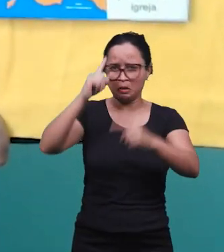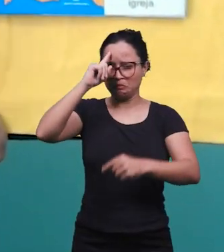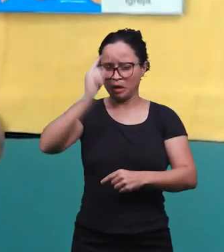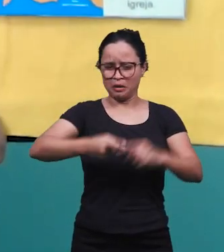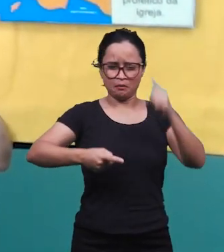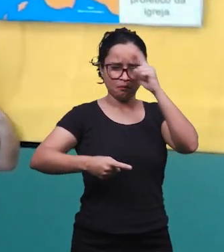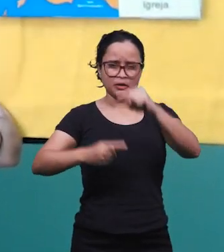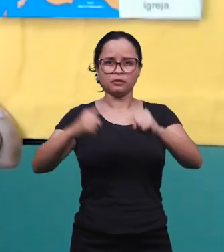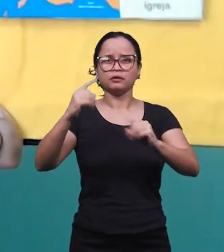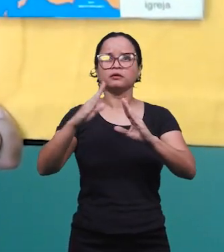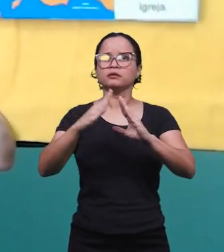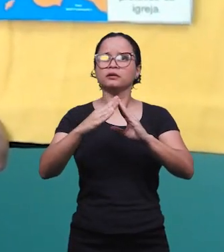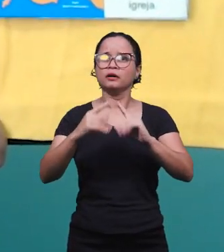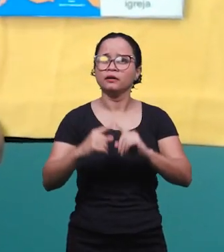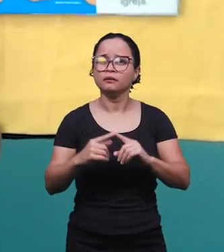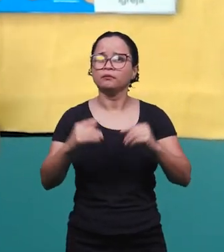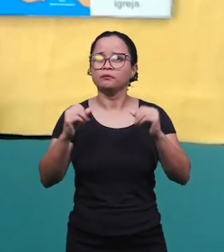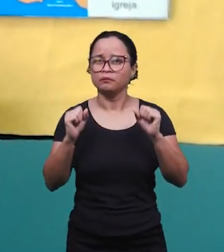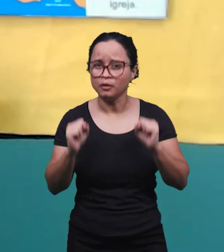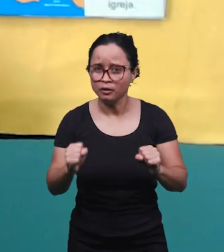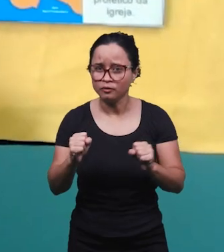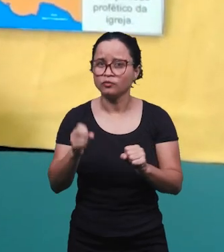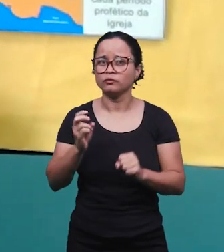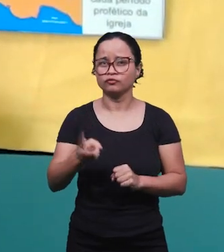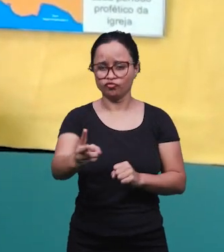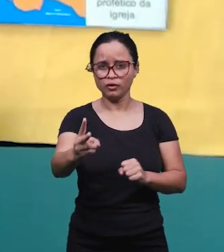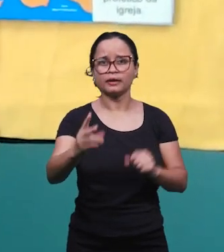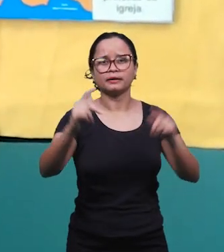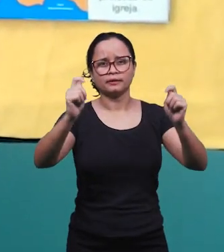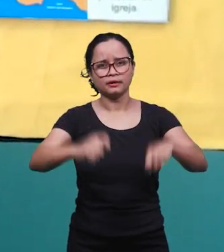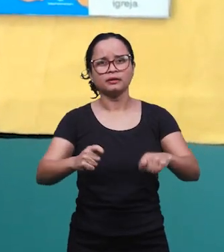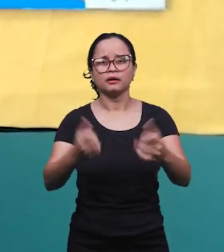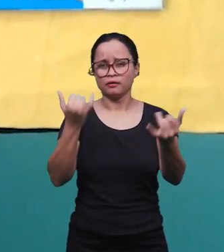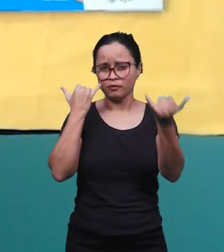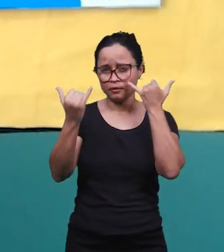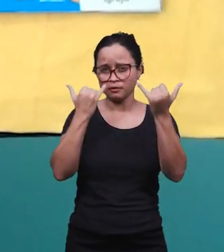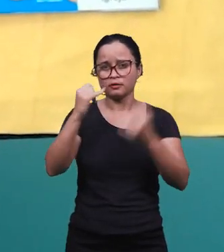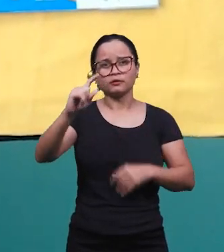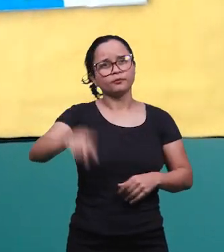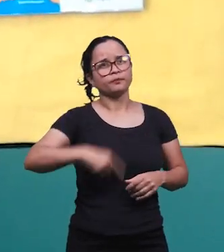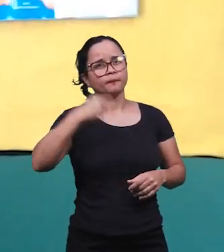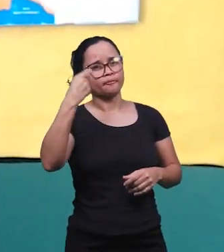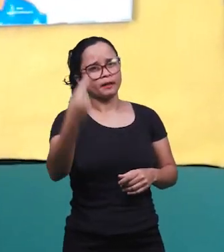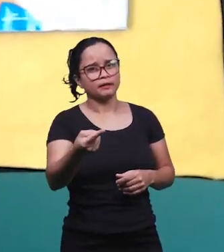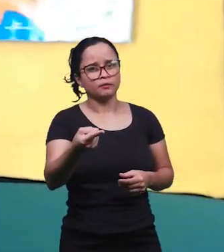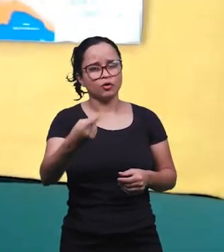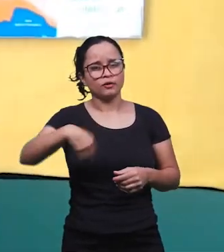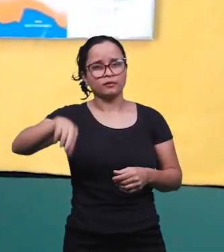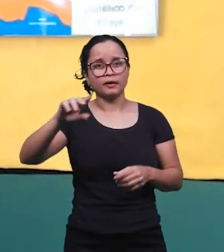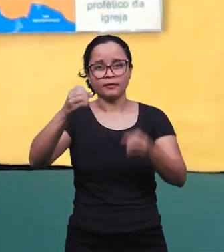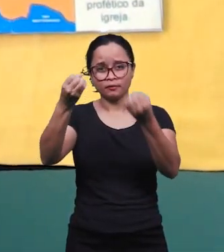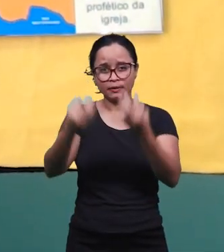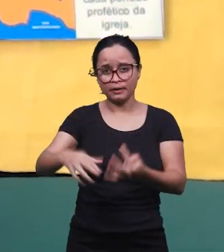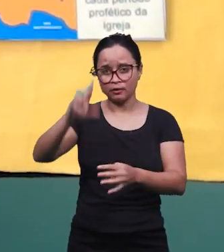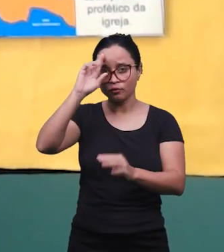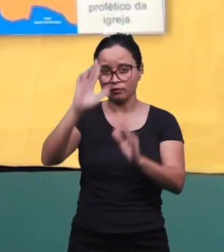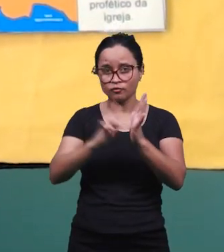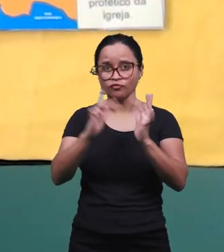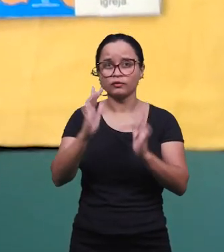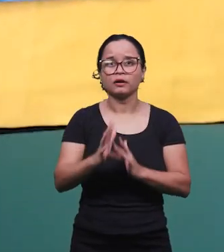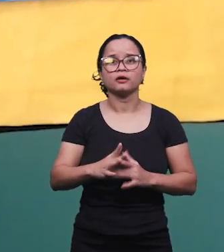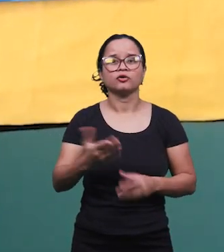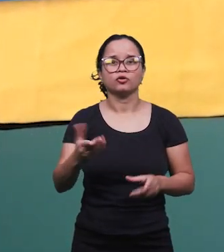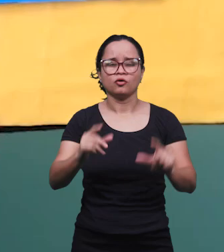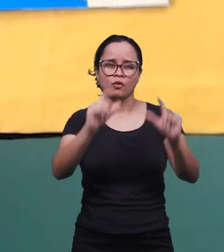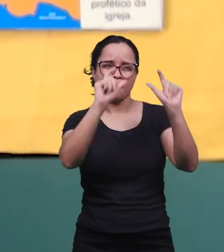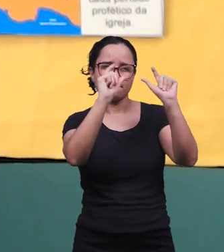mandando, dando ordem à igreja. Eu posso continuar aqui, tá? Essas informações. Depois vai falar do Senhor Jesus,